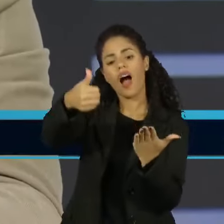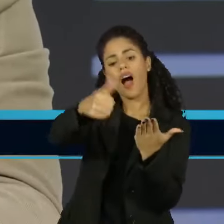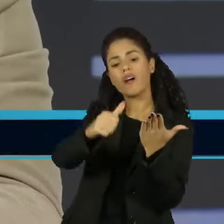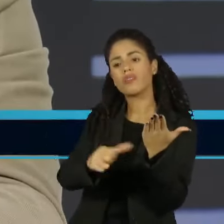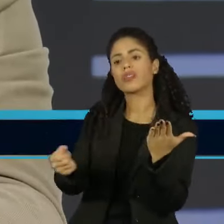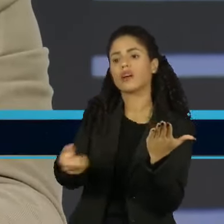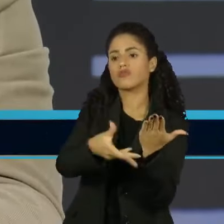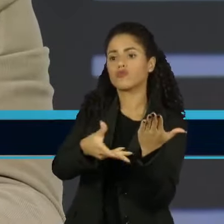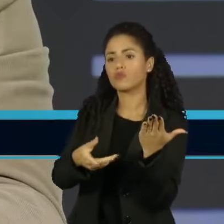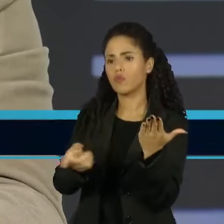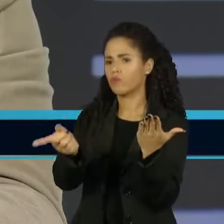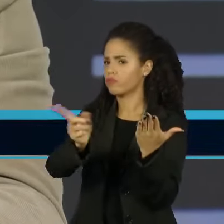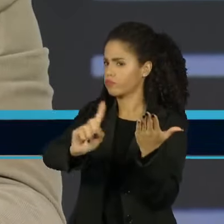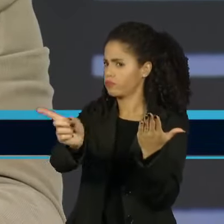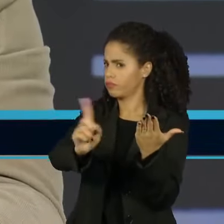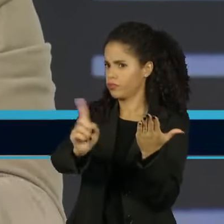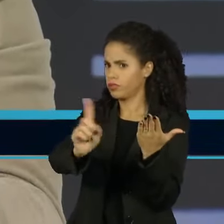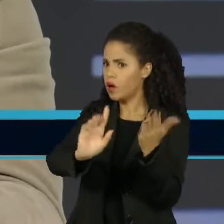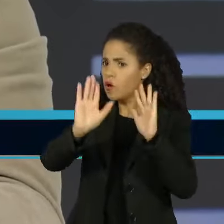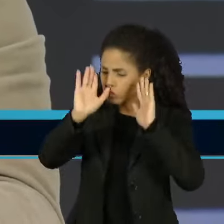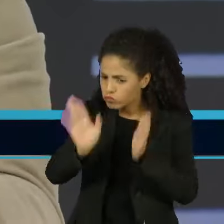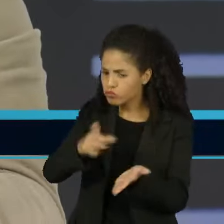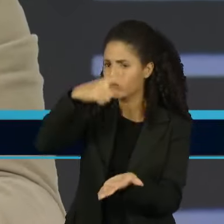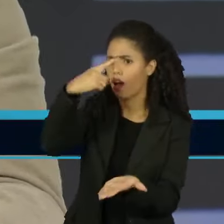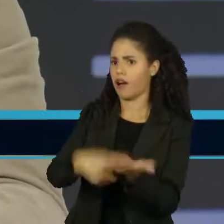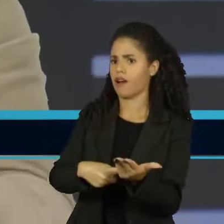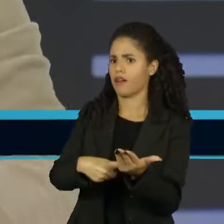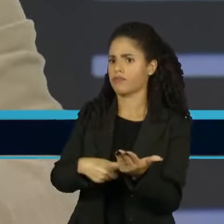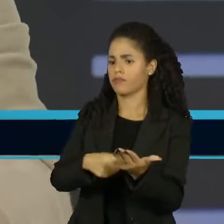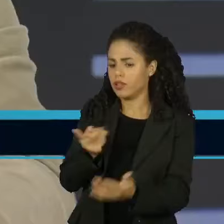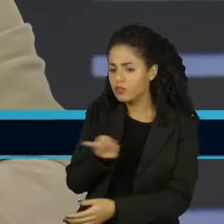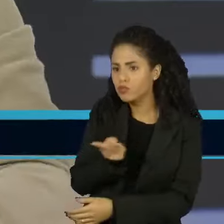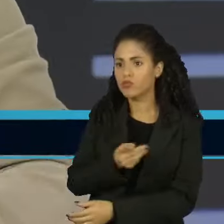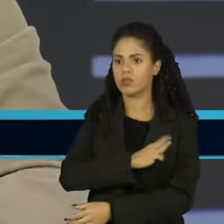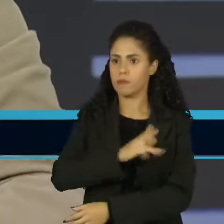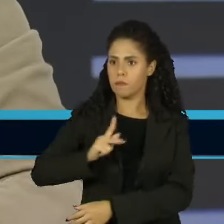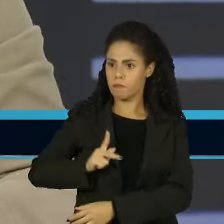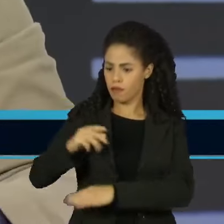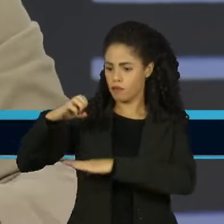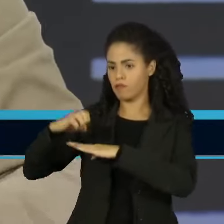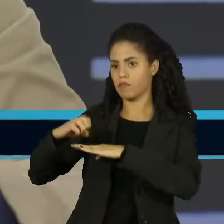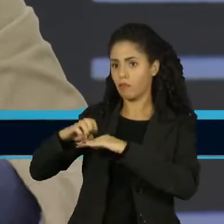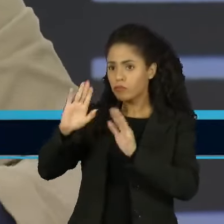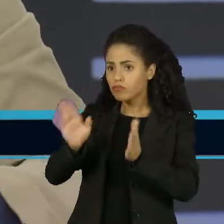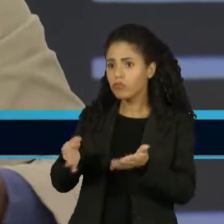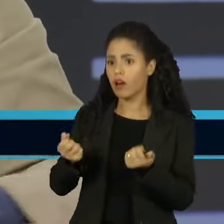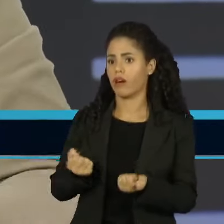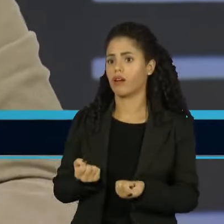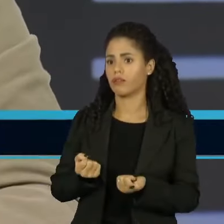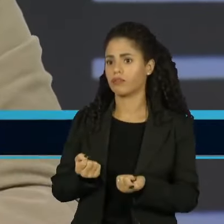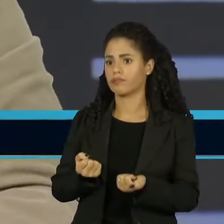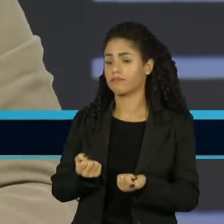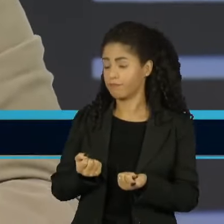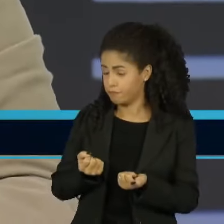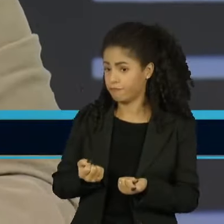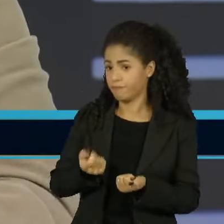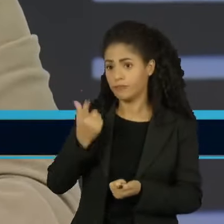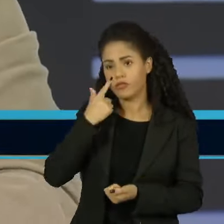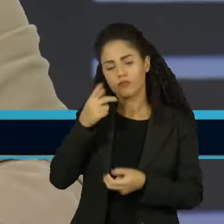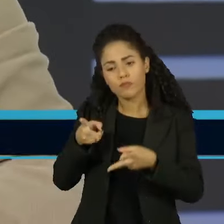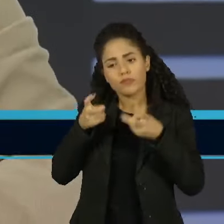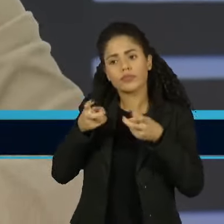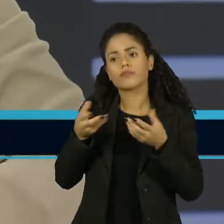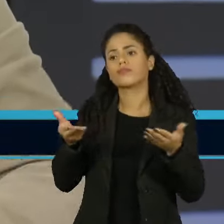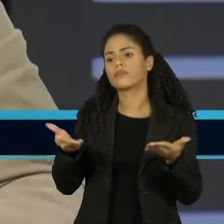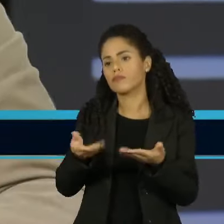no que foi acordado. E diria mais, no limite, se tem alguma irregularidade assim que salta aos olhos, que